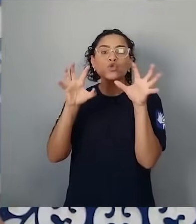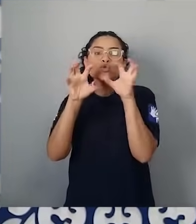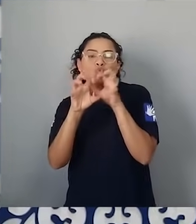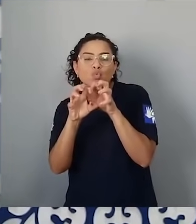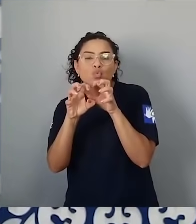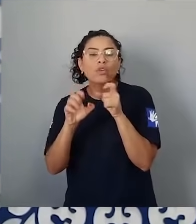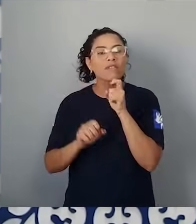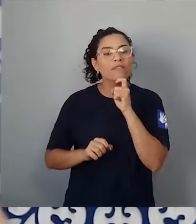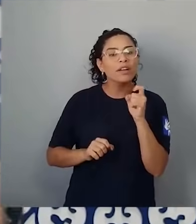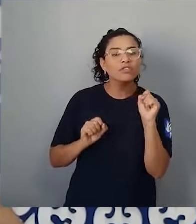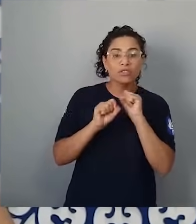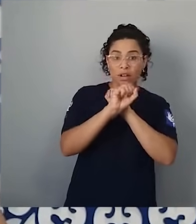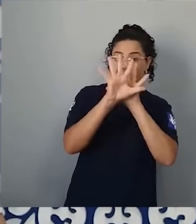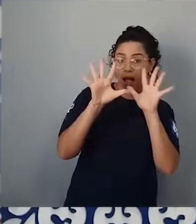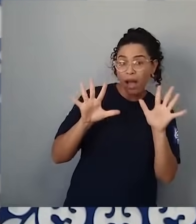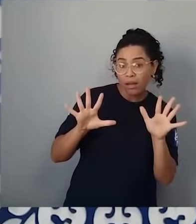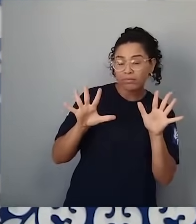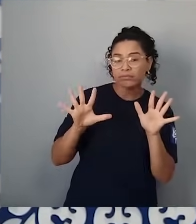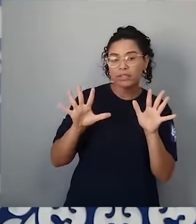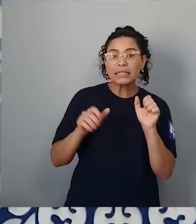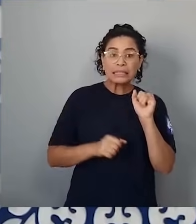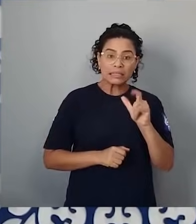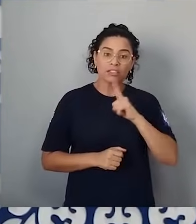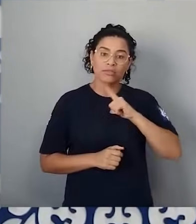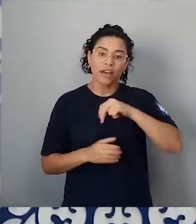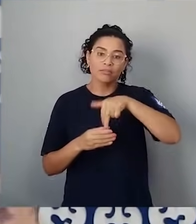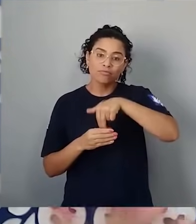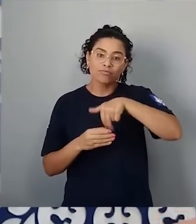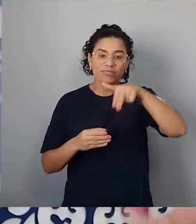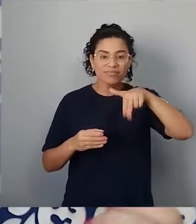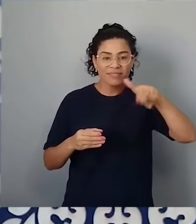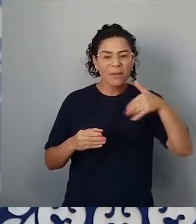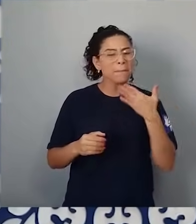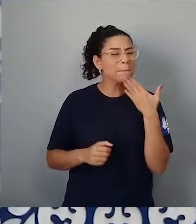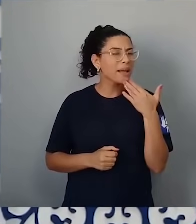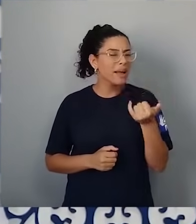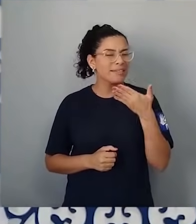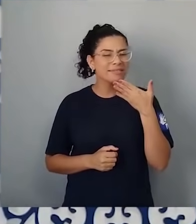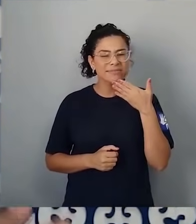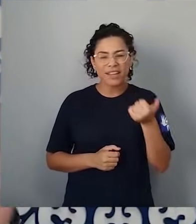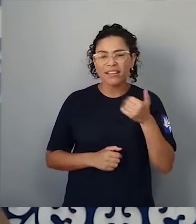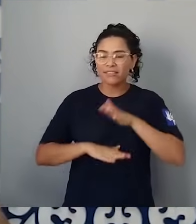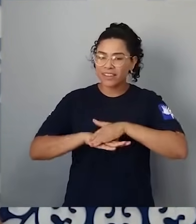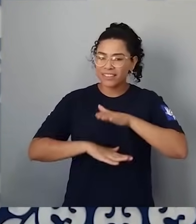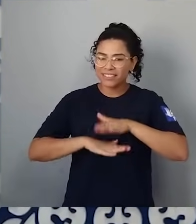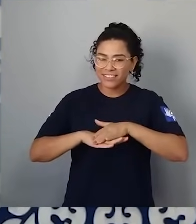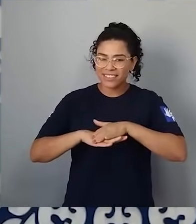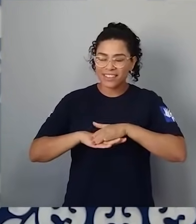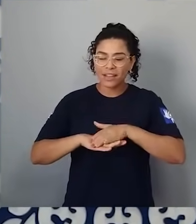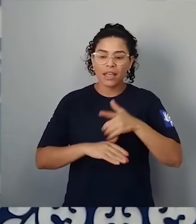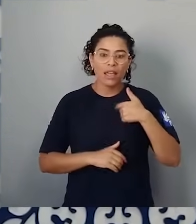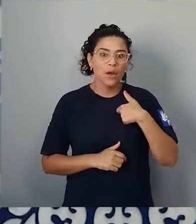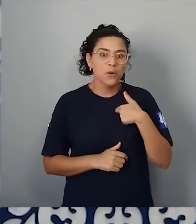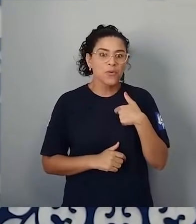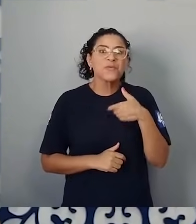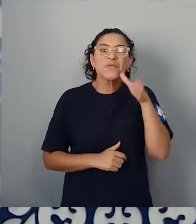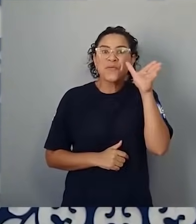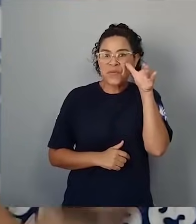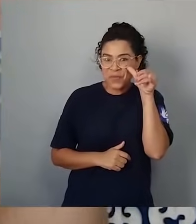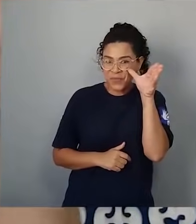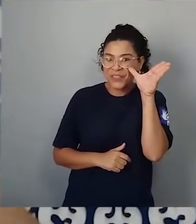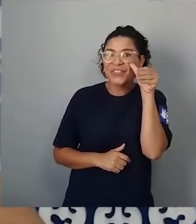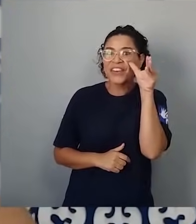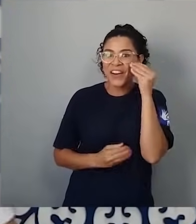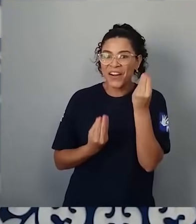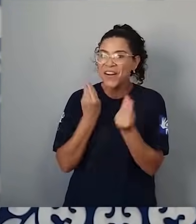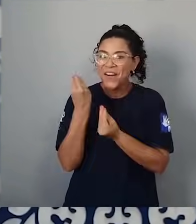escuro, verde claro. Ah, e se você tiver tinta em casa, isso fica muito mais fácil de fazer. Eu estou super curiosa para ver